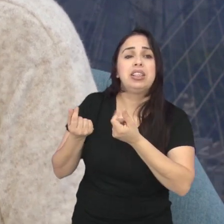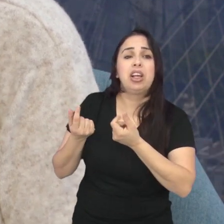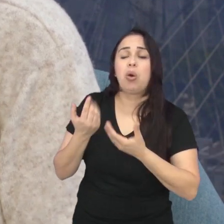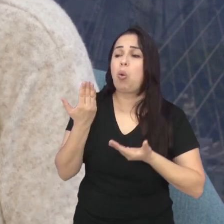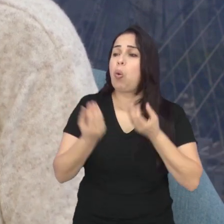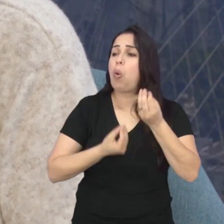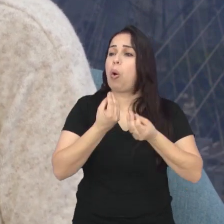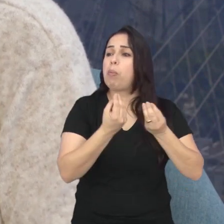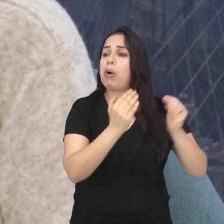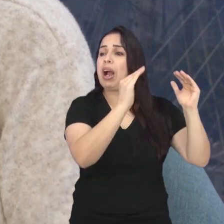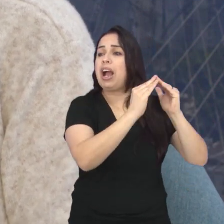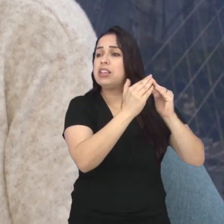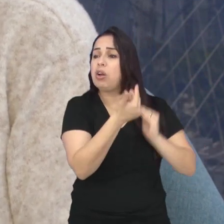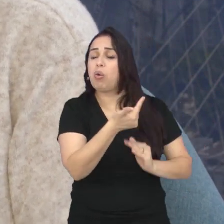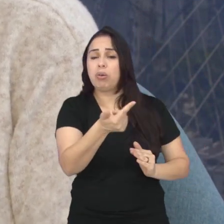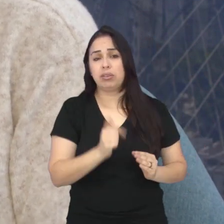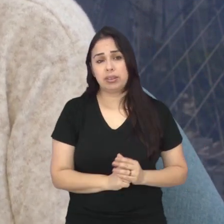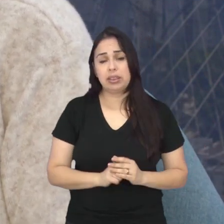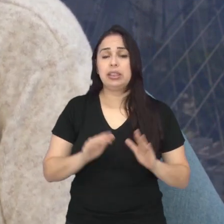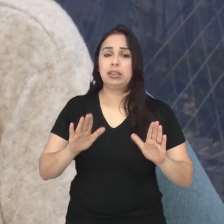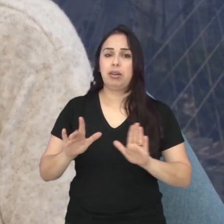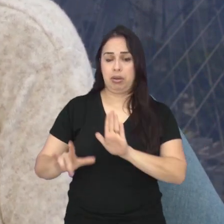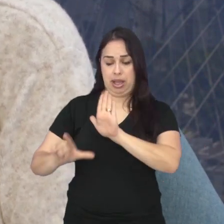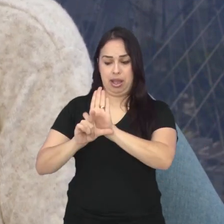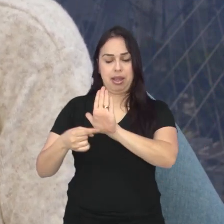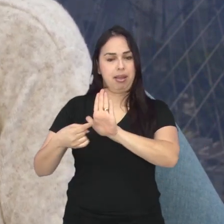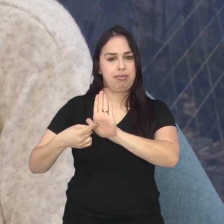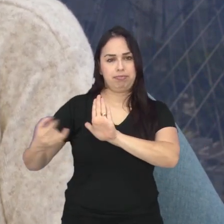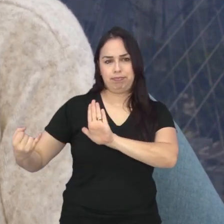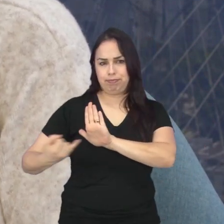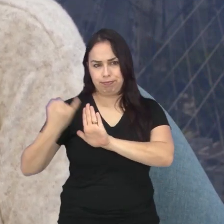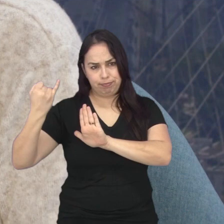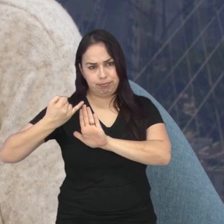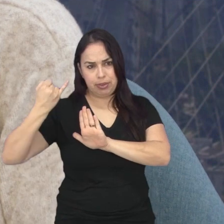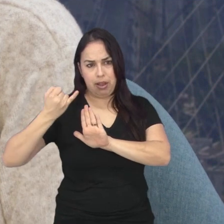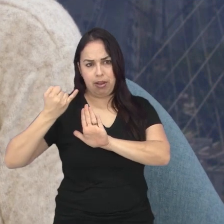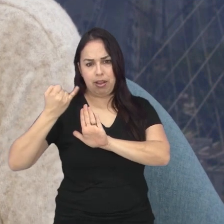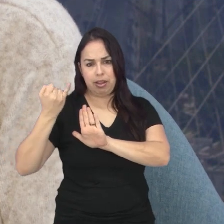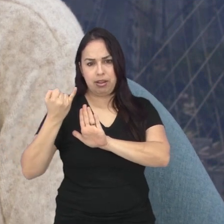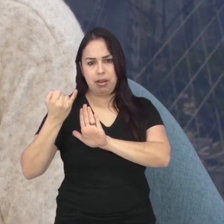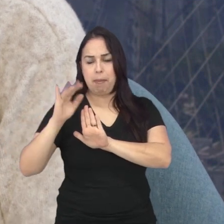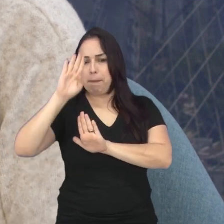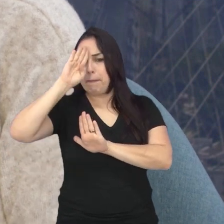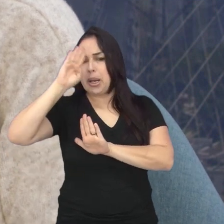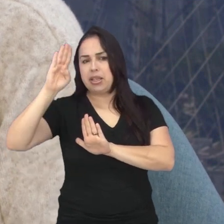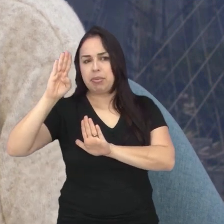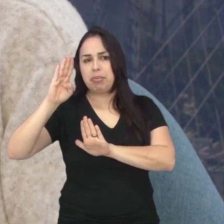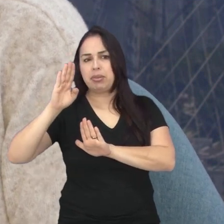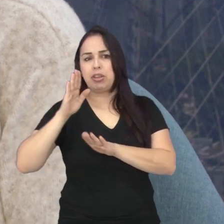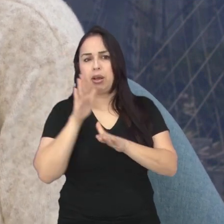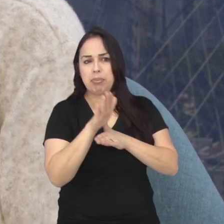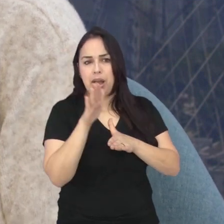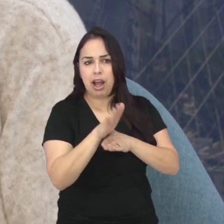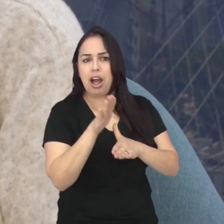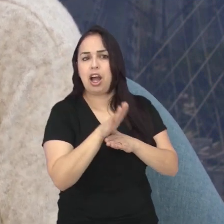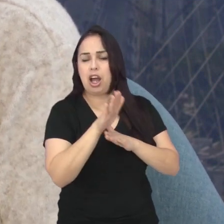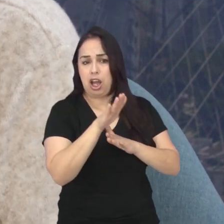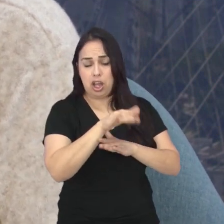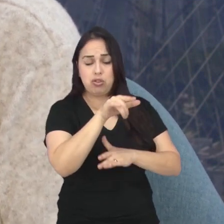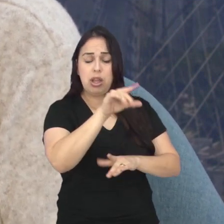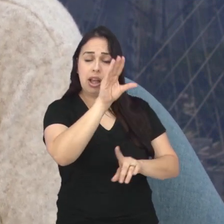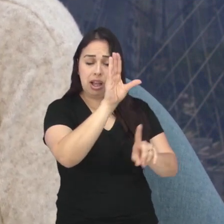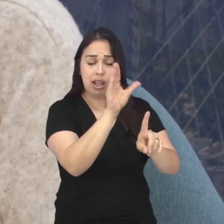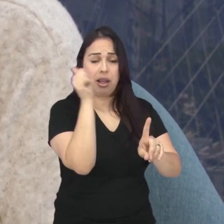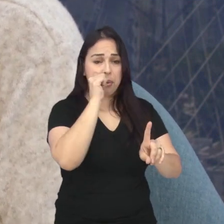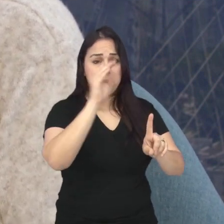Então, é muito importante, são importantes as políticas públicas, né, voltadas para principalmente as mulheres que estão em situação